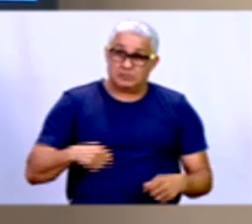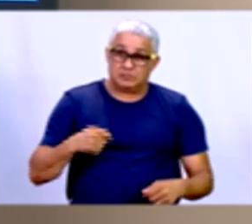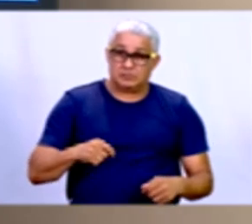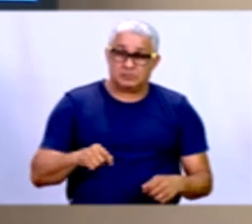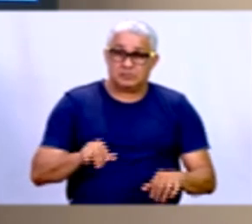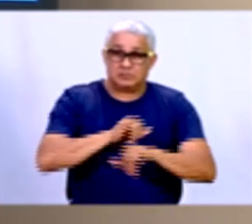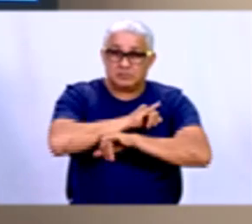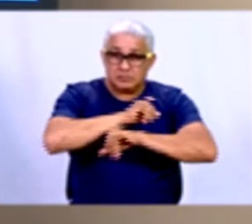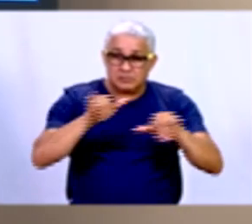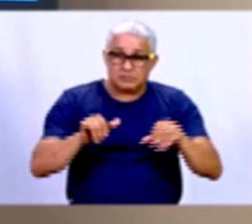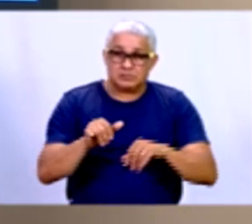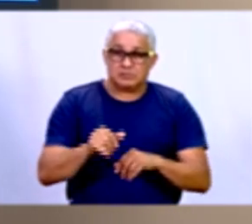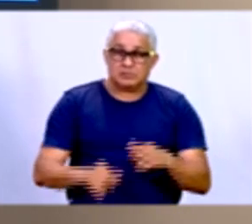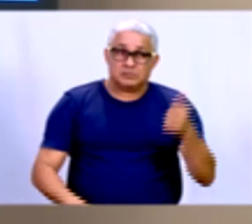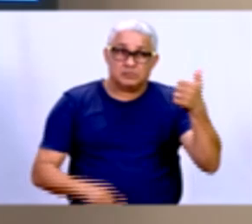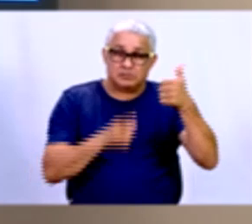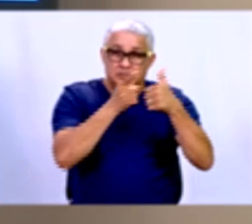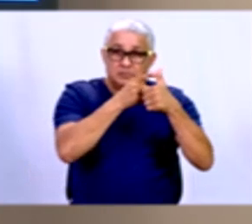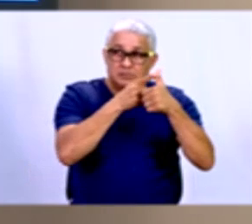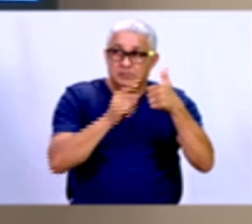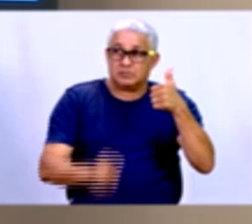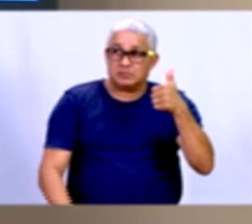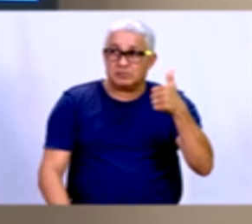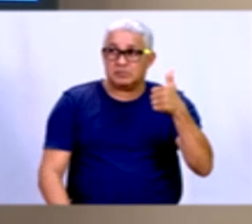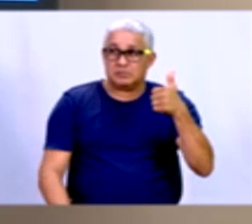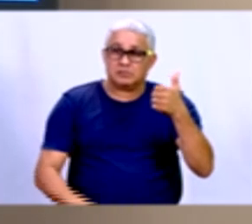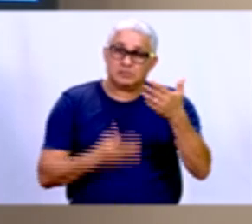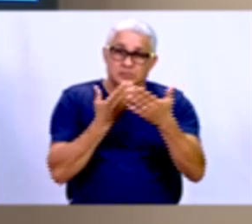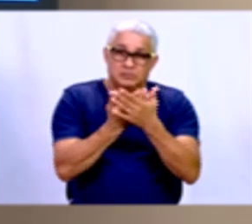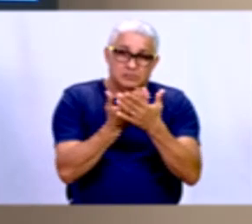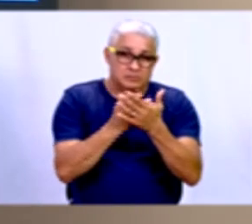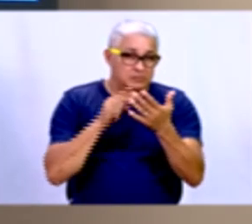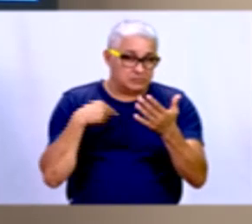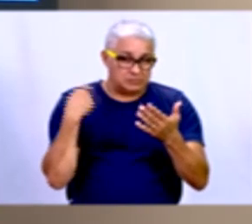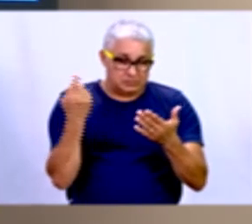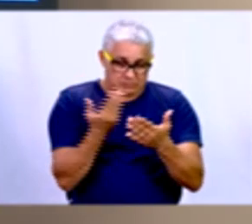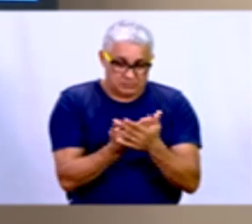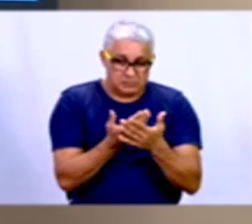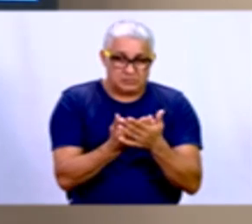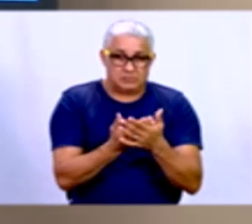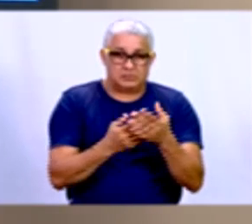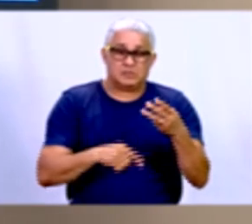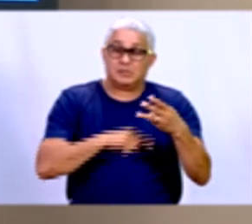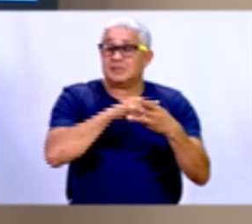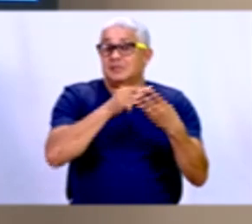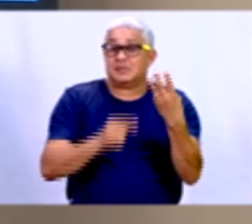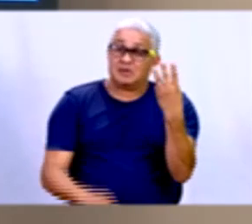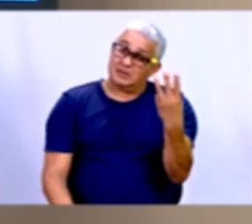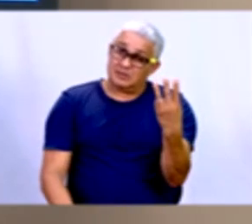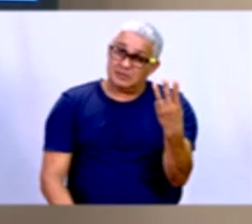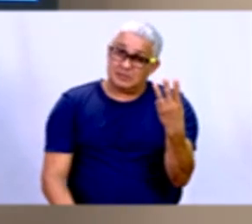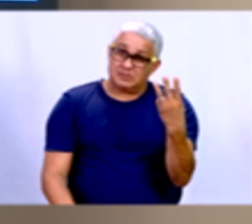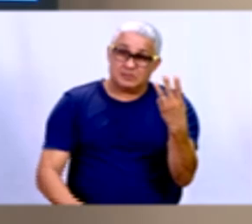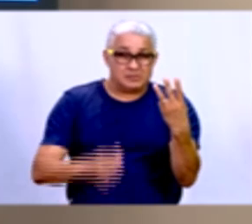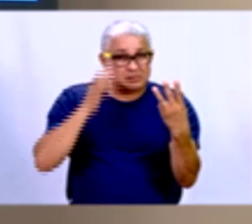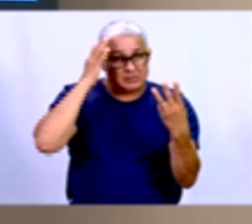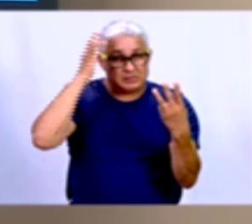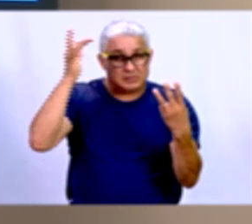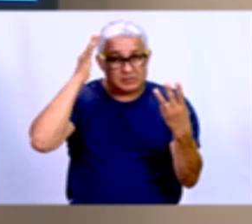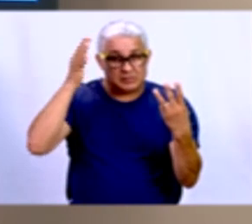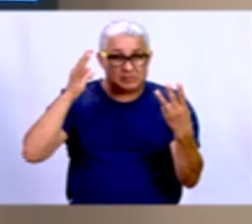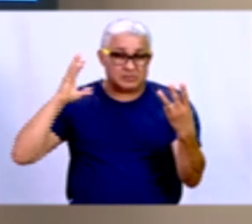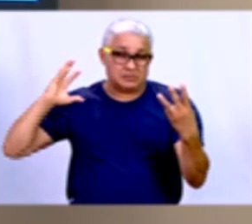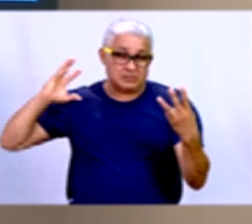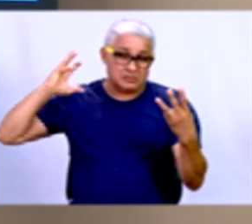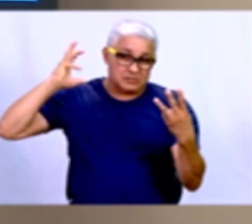vocês primeiro o seguinte, né? As nossas aulas, nós temos 3 aulas teóricas, mais uma aula de revisão